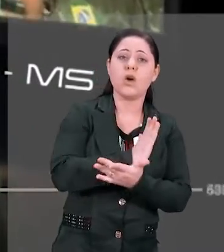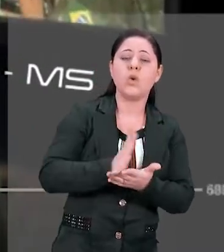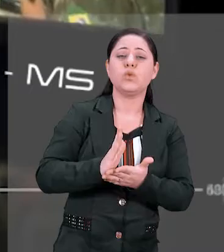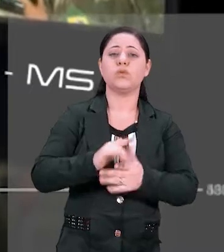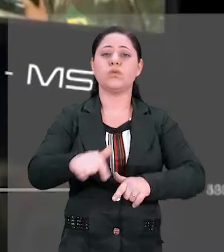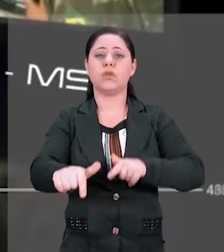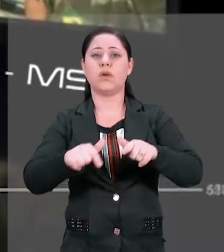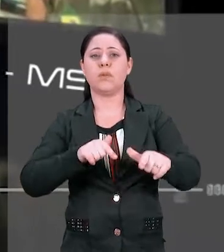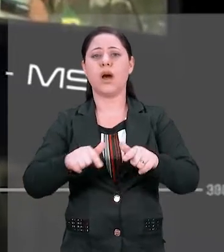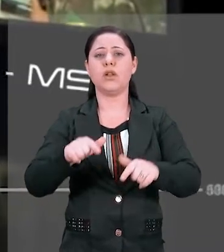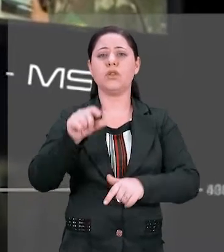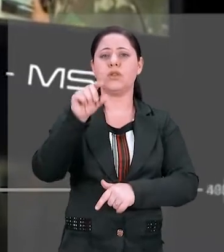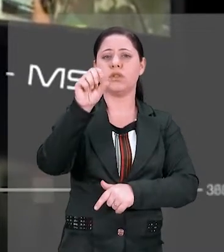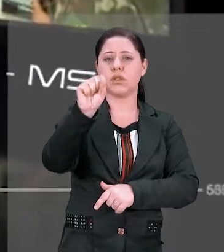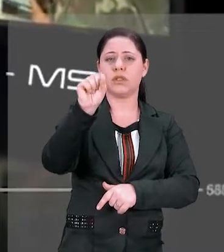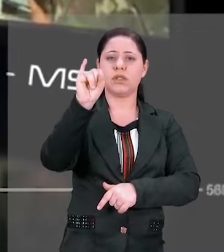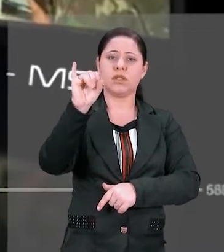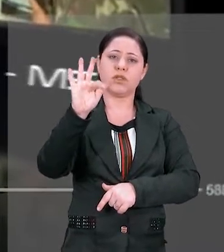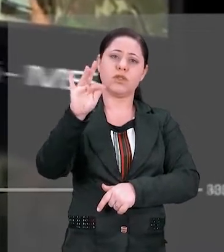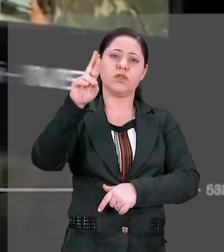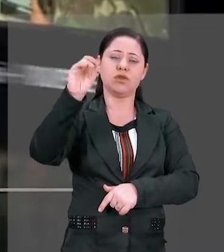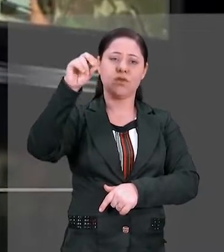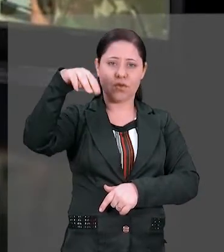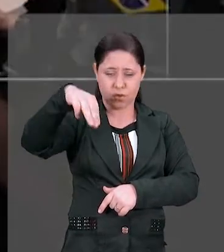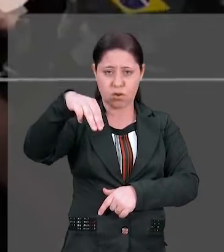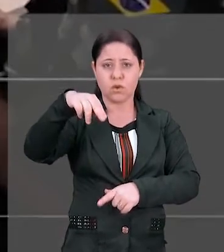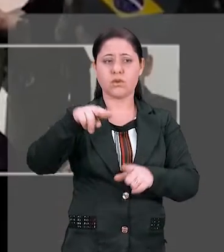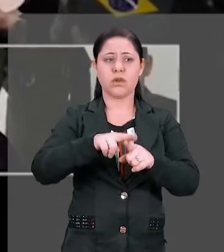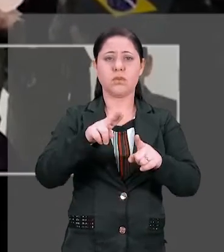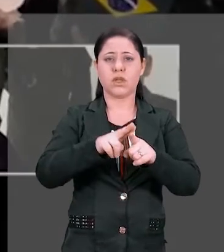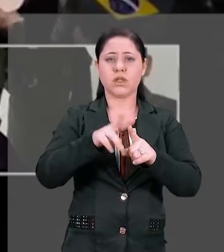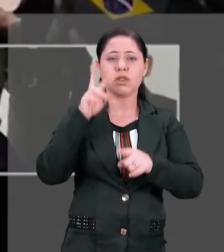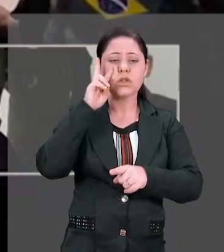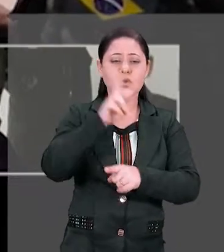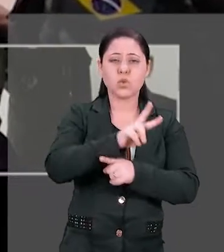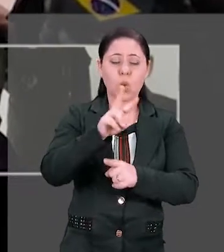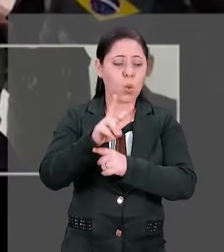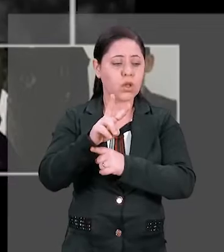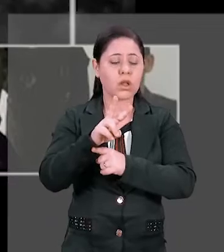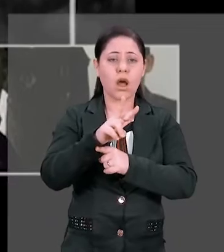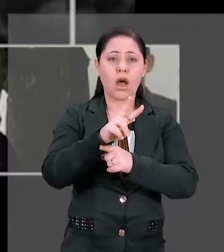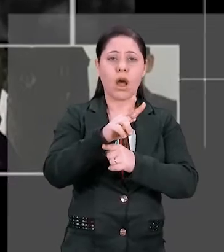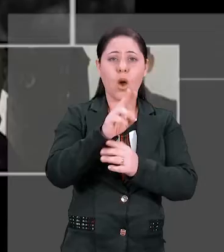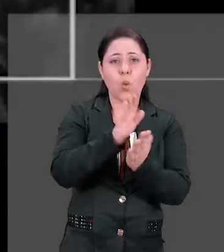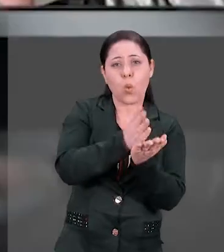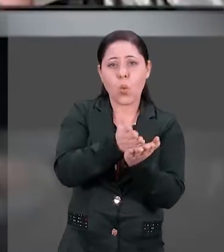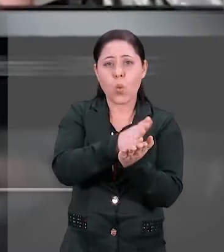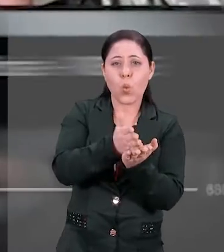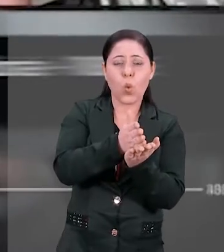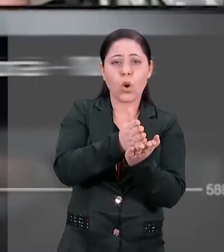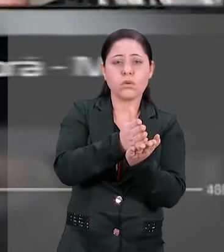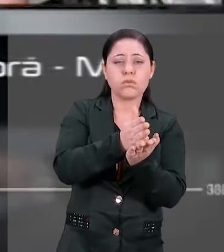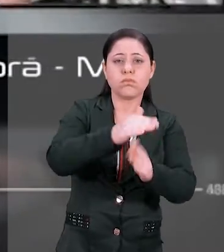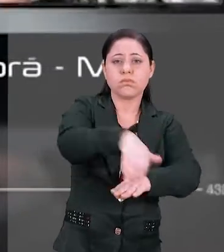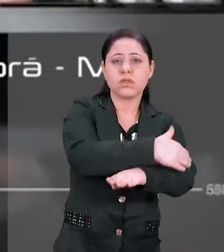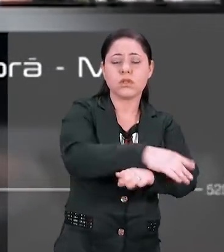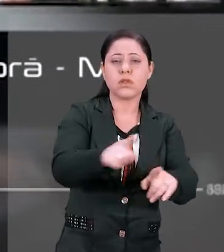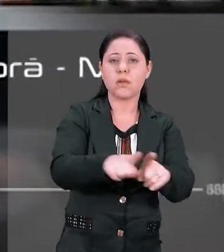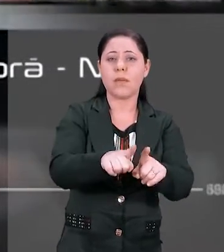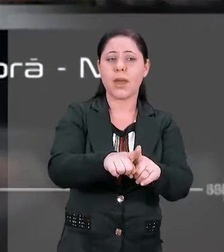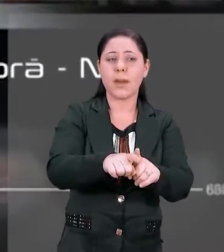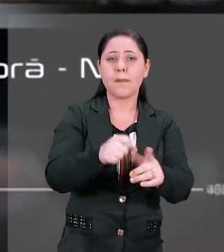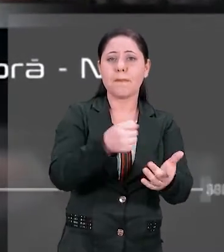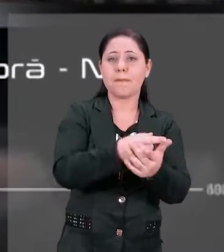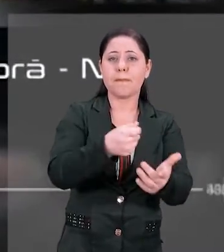iniciativas federais, como o SISFRON, Sistema Integrado de Vigilância de Fronteiras, e maiores parcelas de recursos